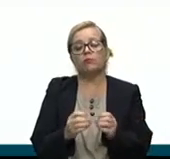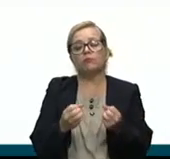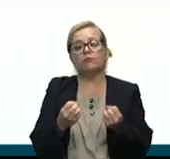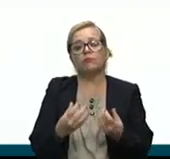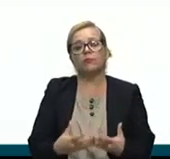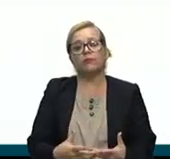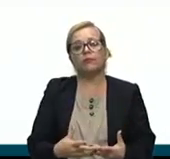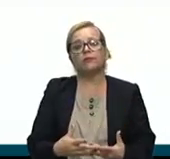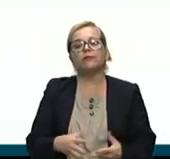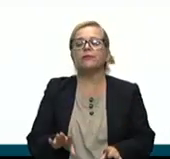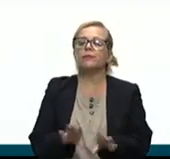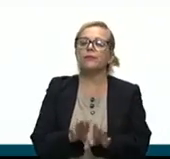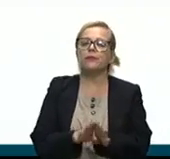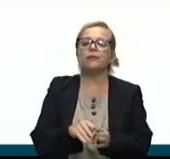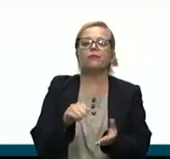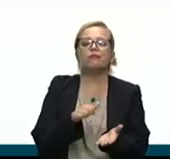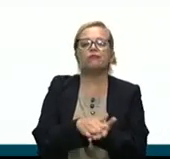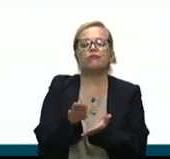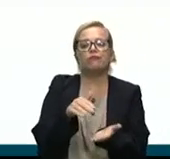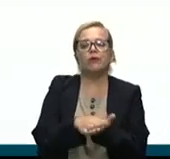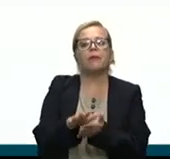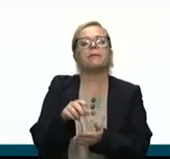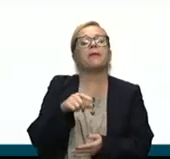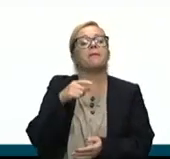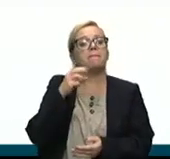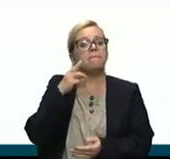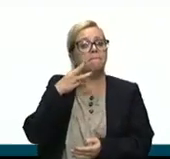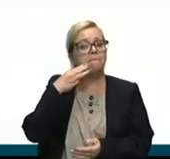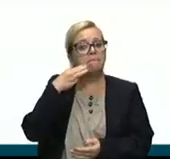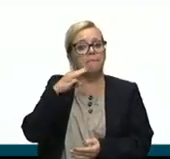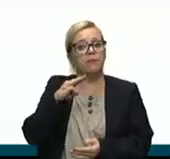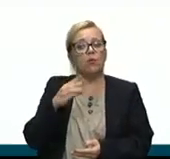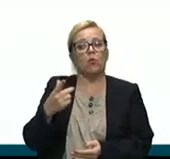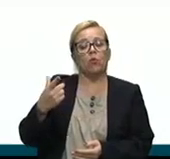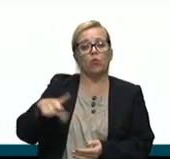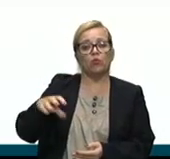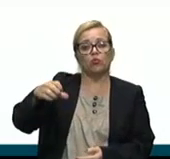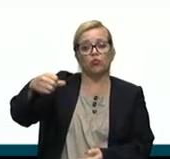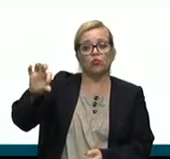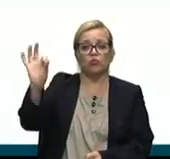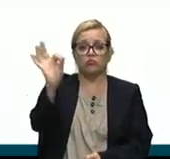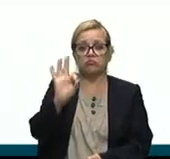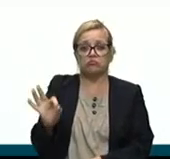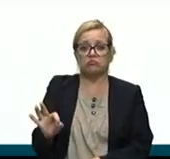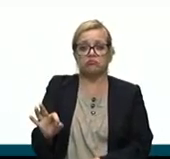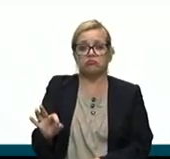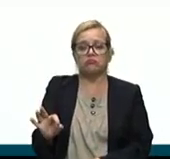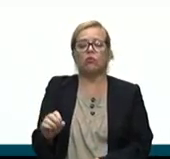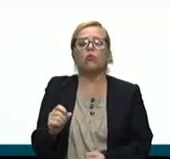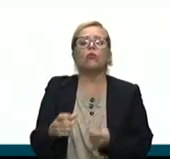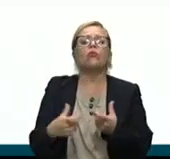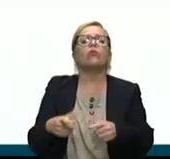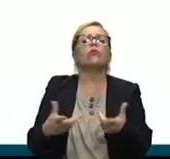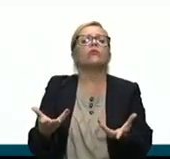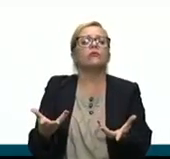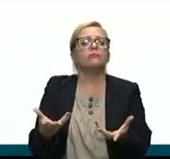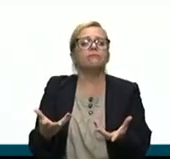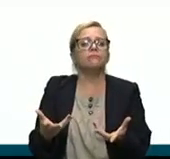explicada pela variação do gasto com propaganda. Os outros 9%, de onde saíram os